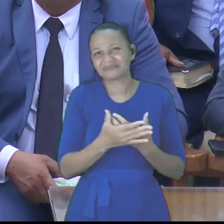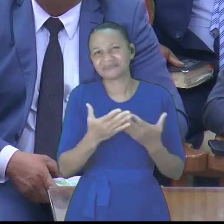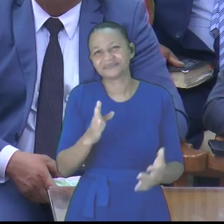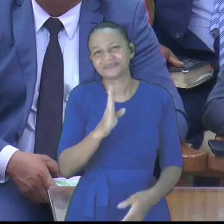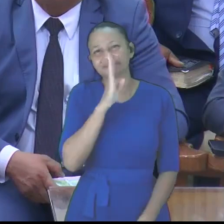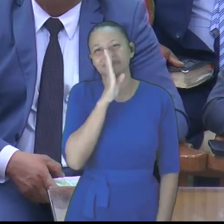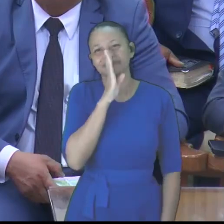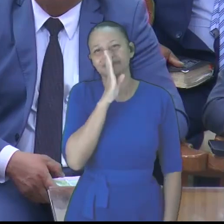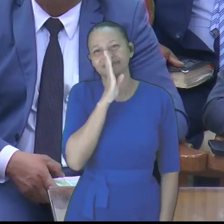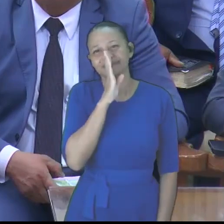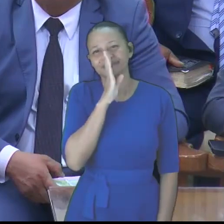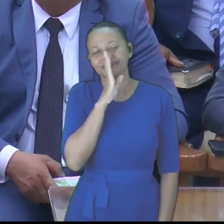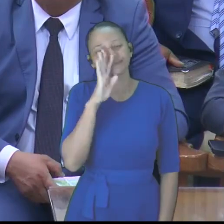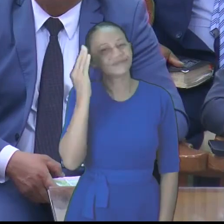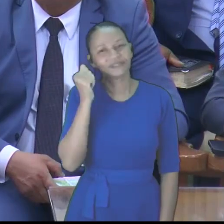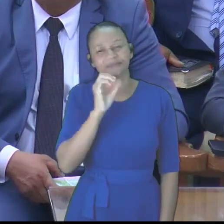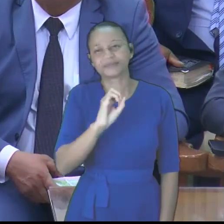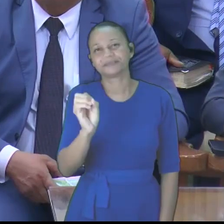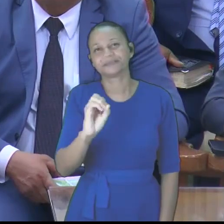igreja não sabia.